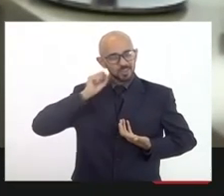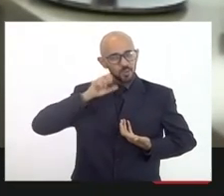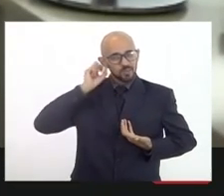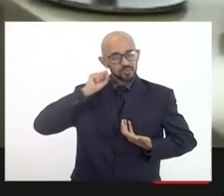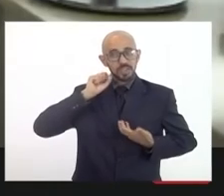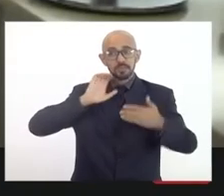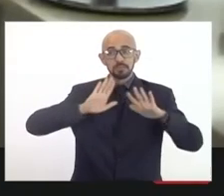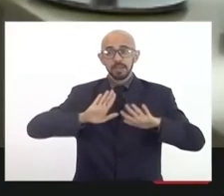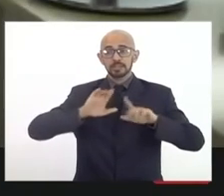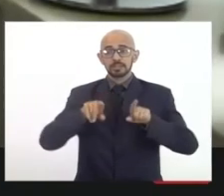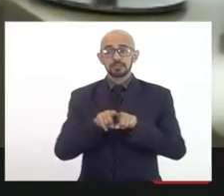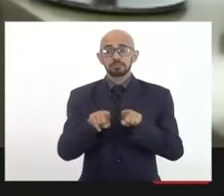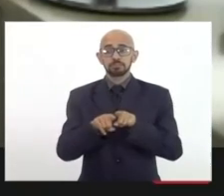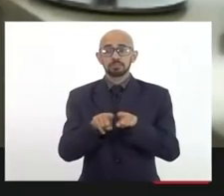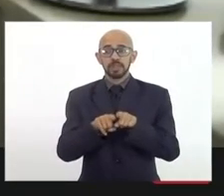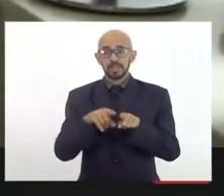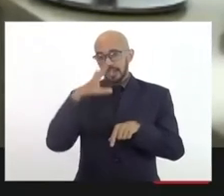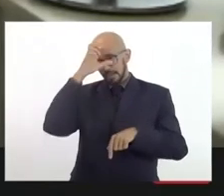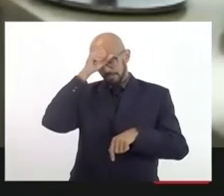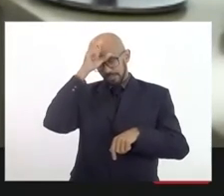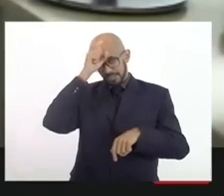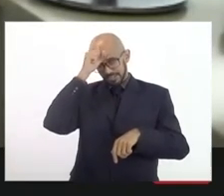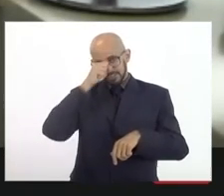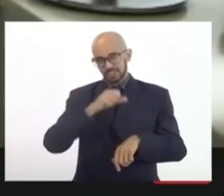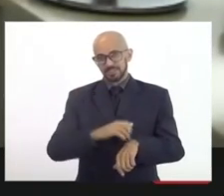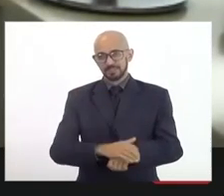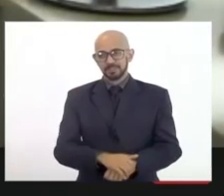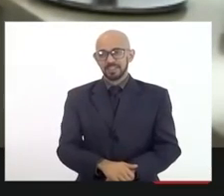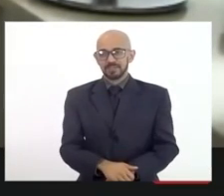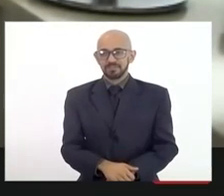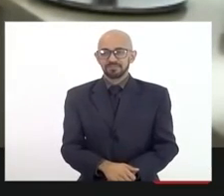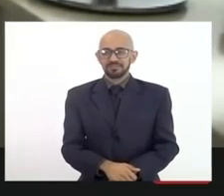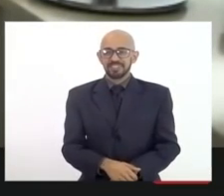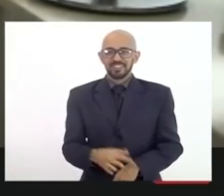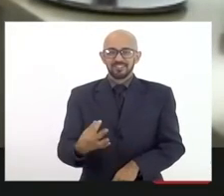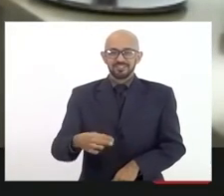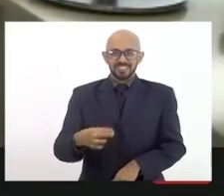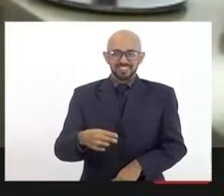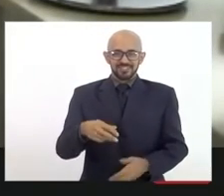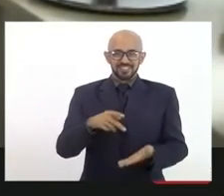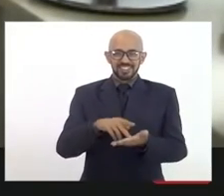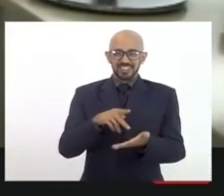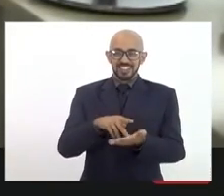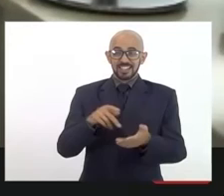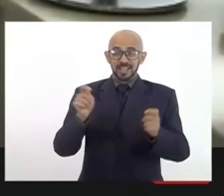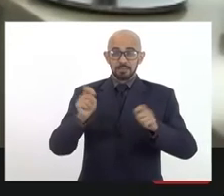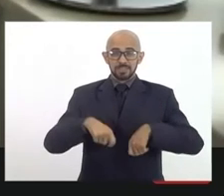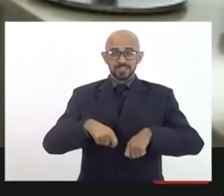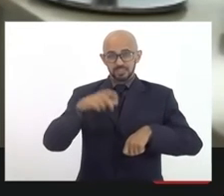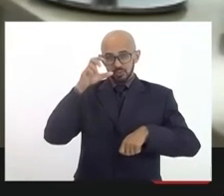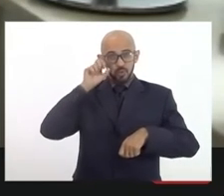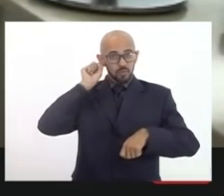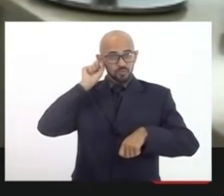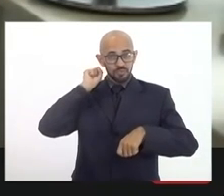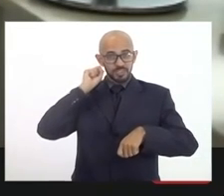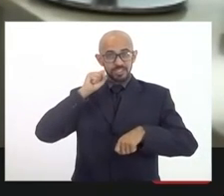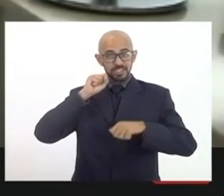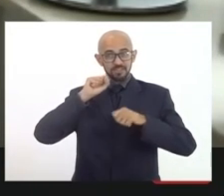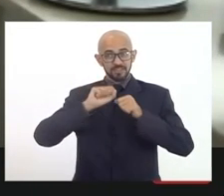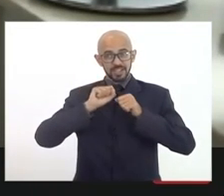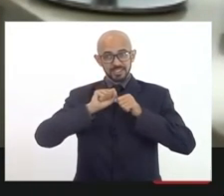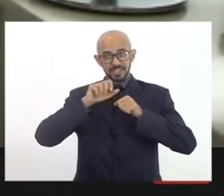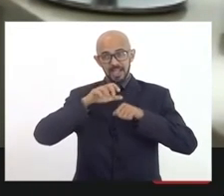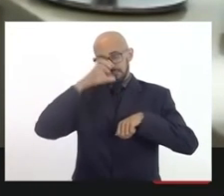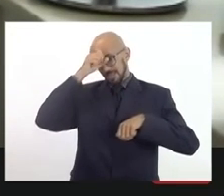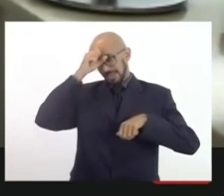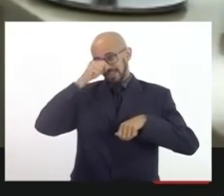mesmo tempo, aprende muito, né? Capacidade de ouvir nos faz aprender. Então, eu queria também saudar a